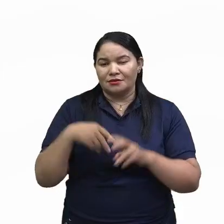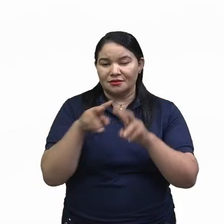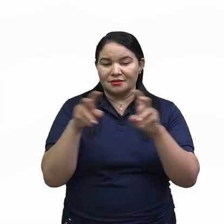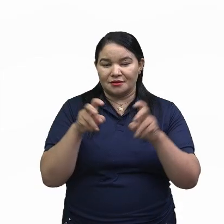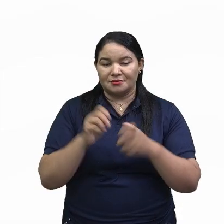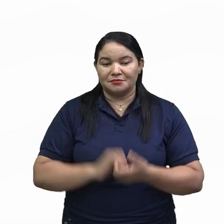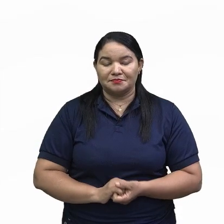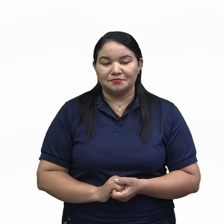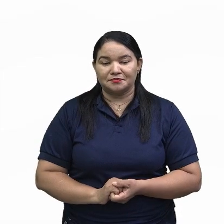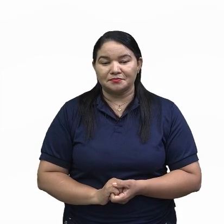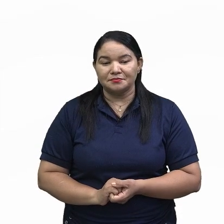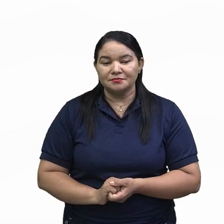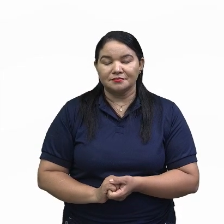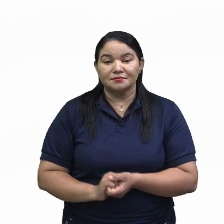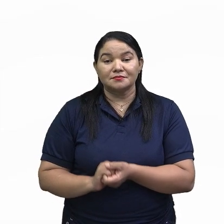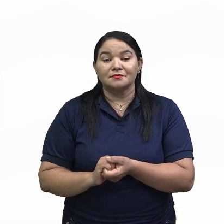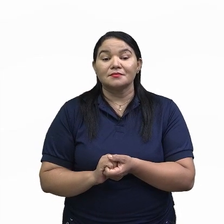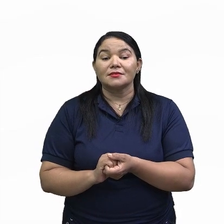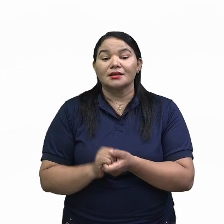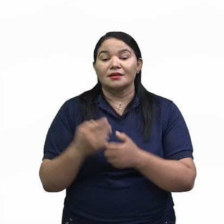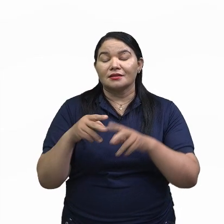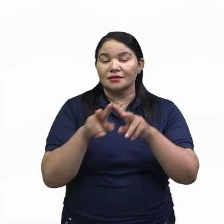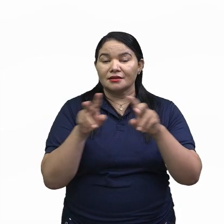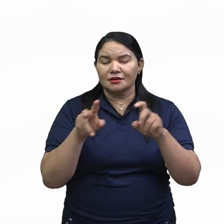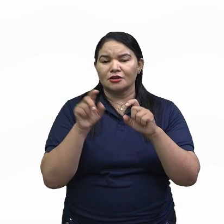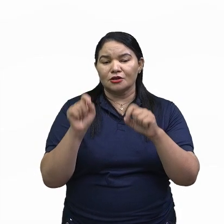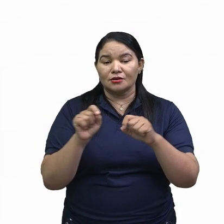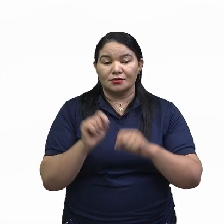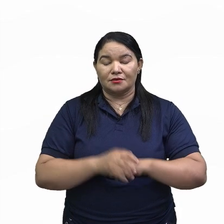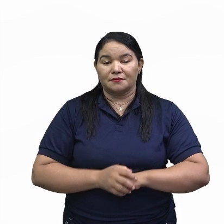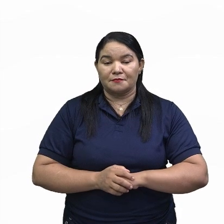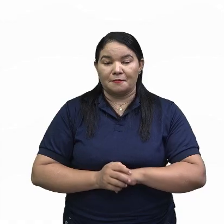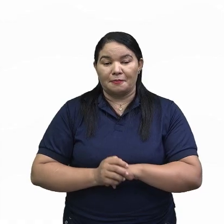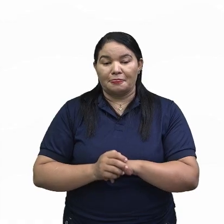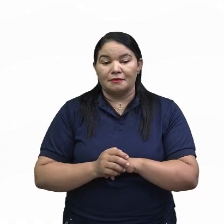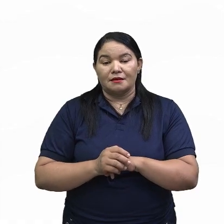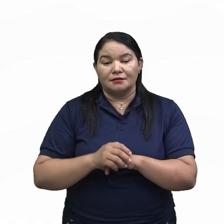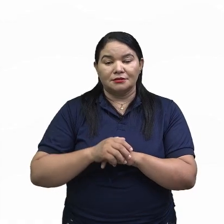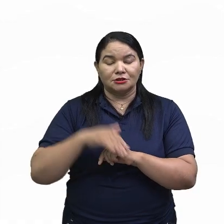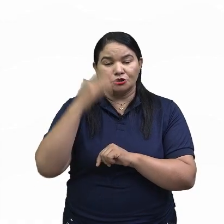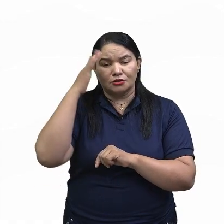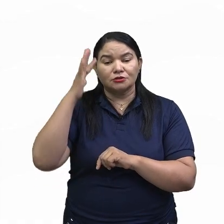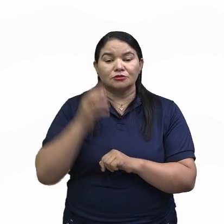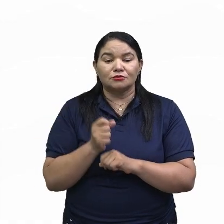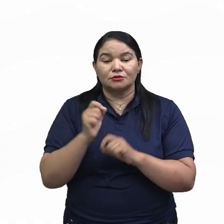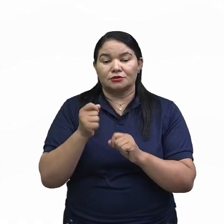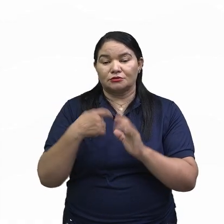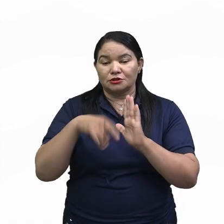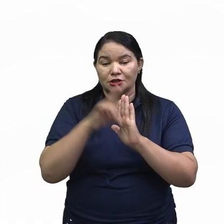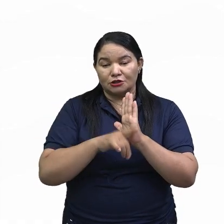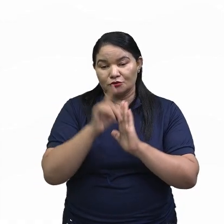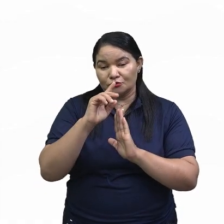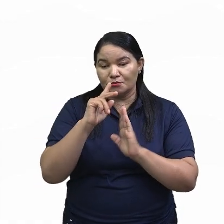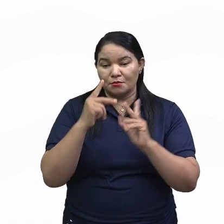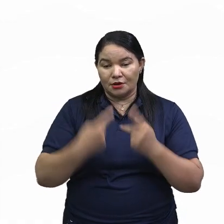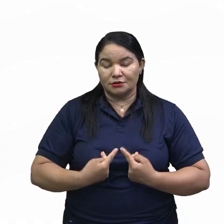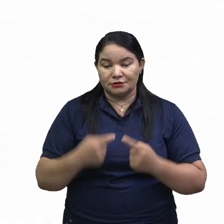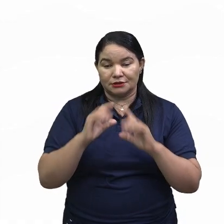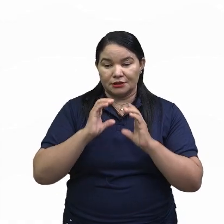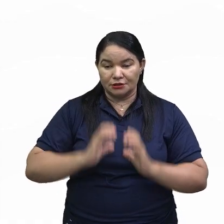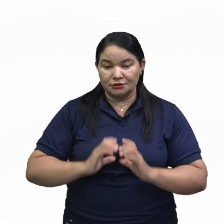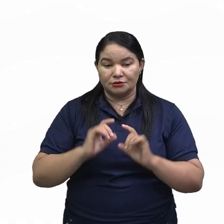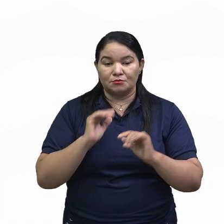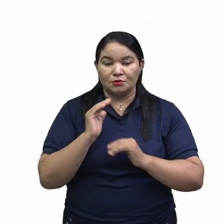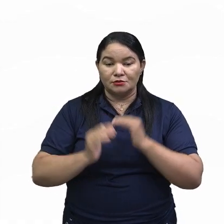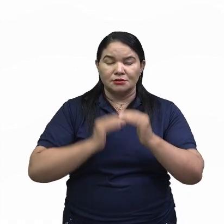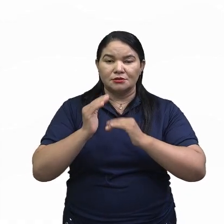da aula. Temos aqui como objeto de conhecimento noções de direitos humanos e cidadania,